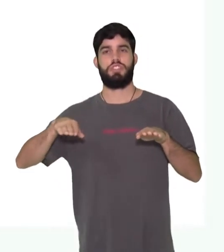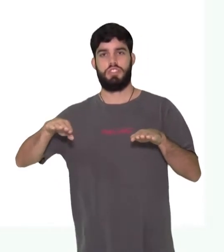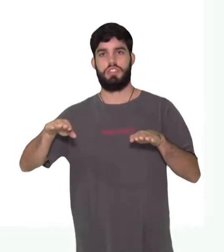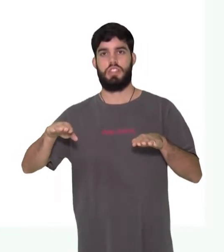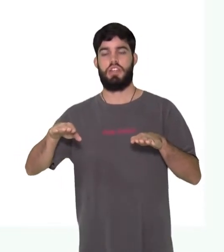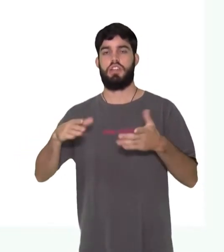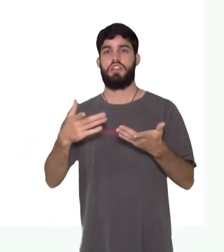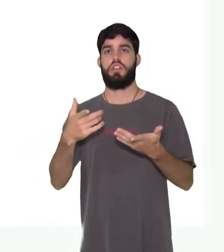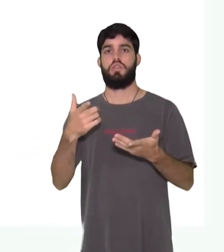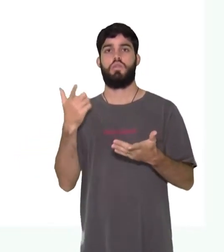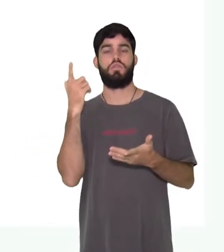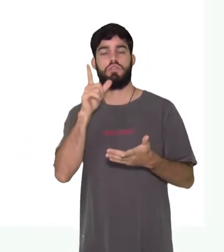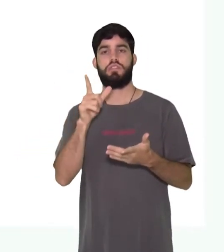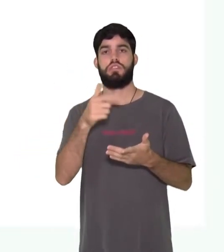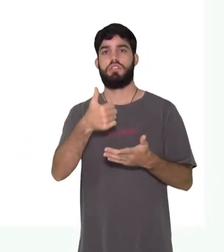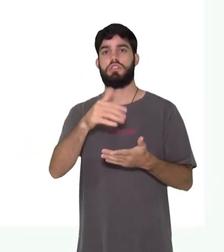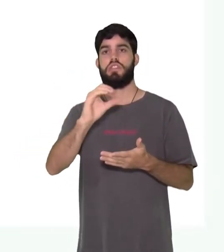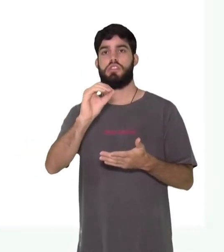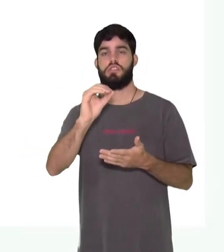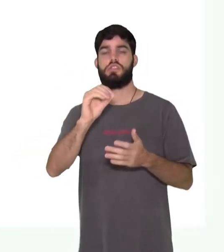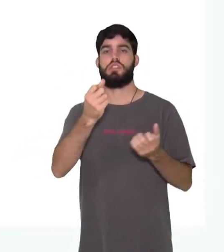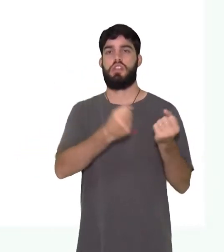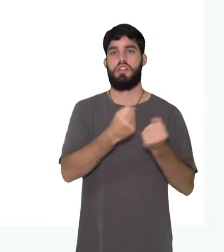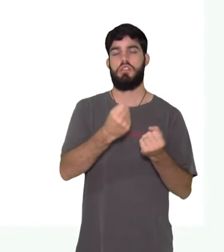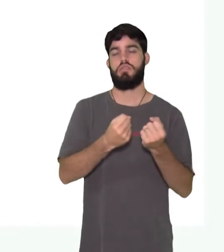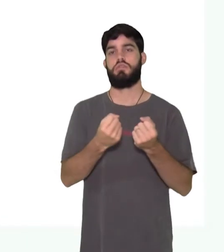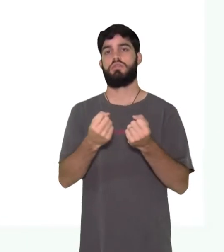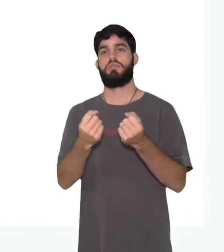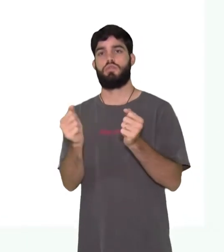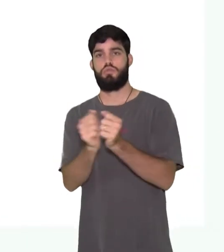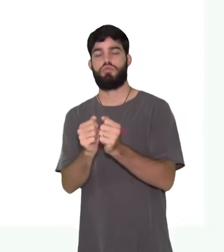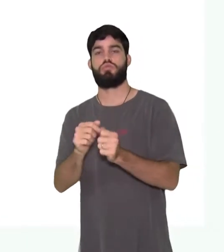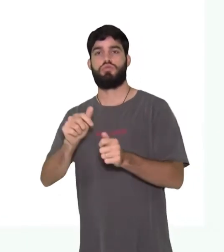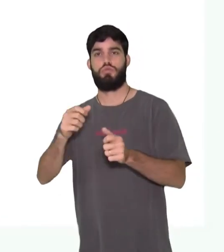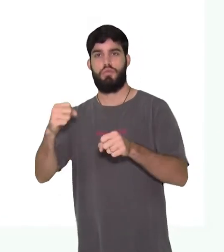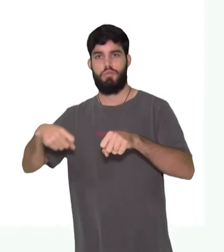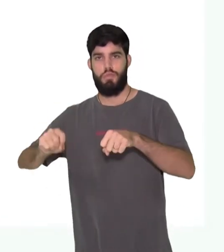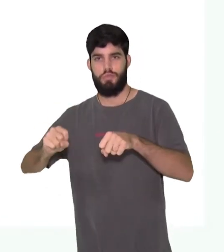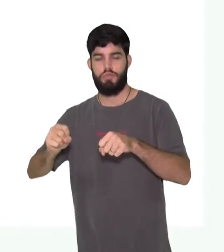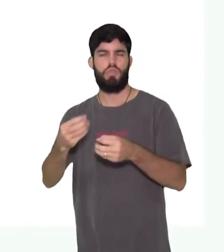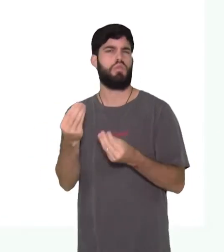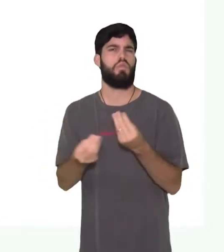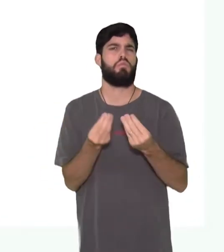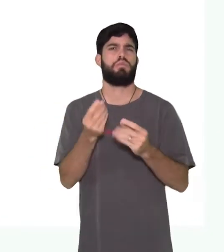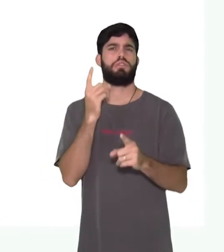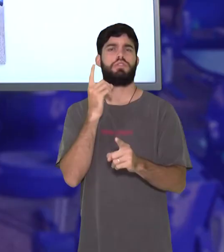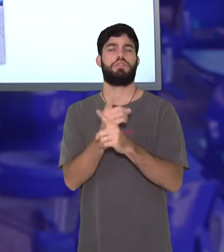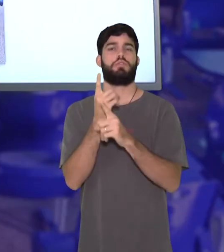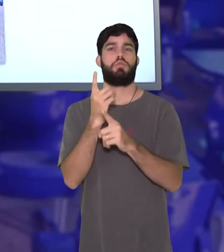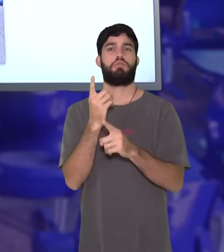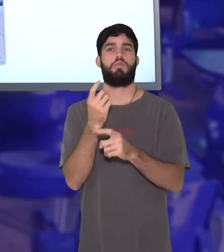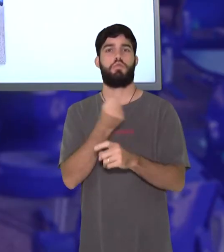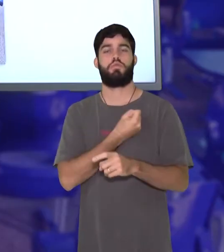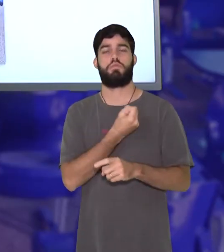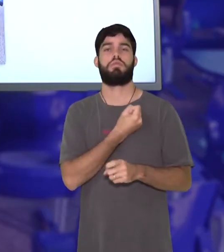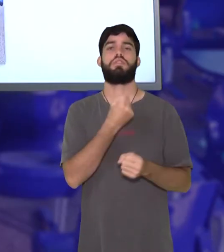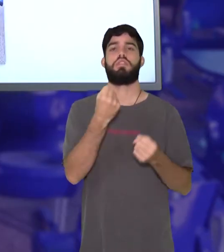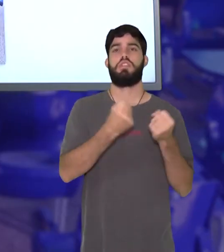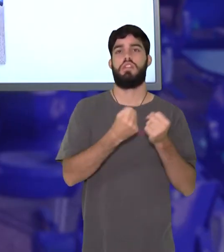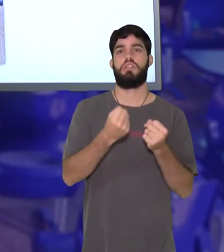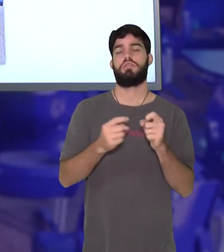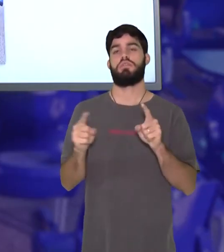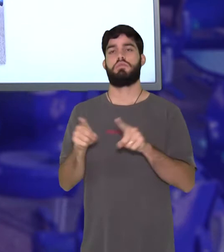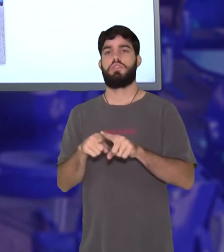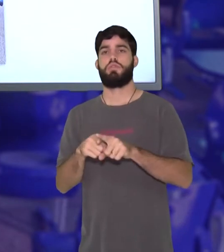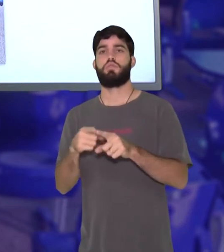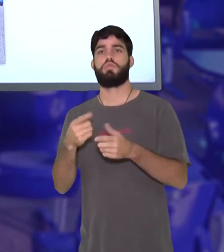capacidade para 10 veículos carros e motos como poderíamos determinar o número de carros e motos vejamos